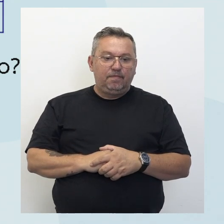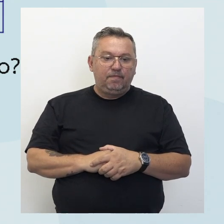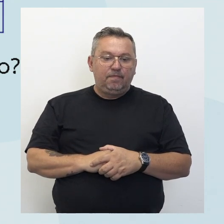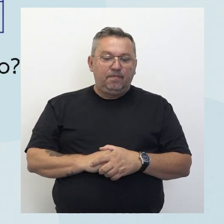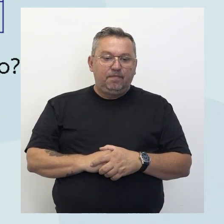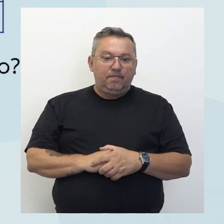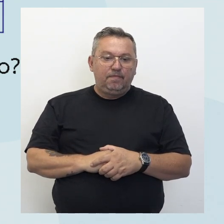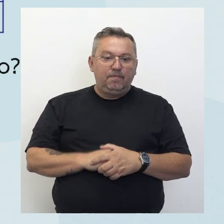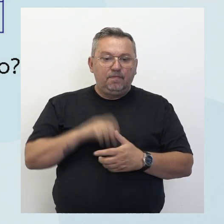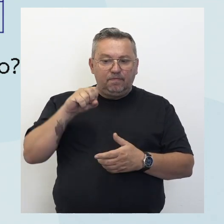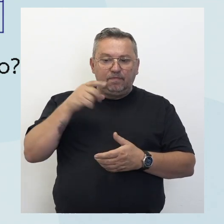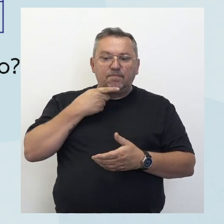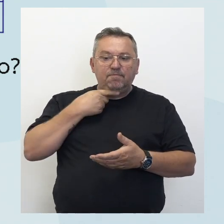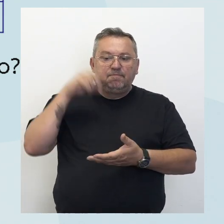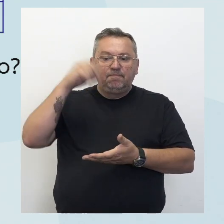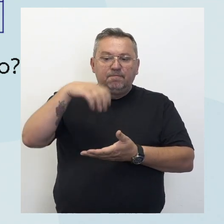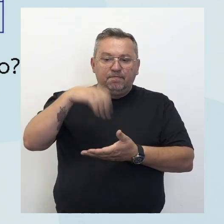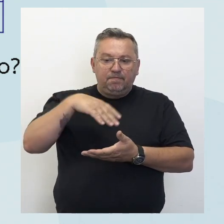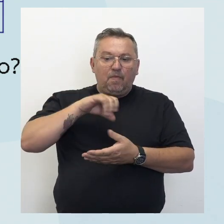Isso. Quem quiser printar, aproveita.